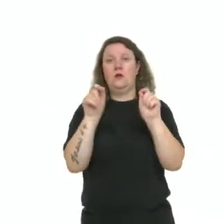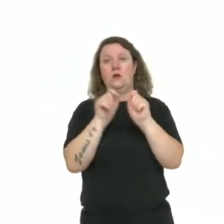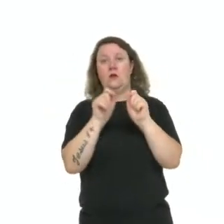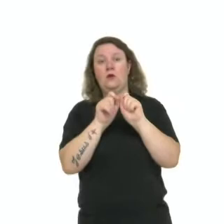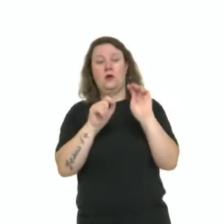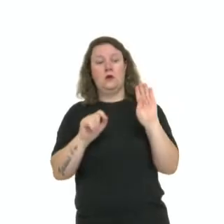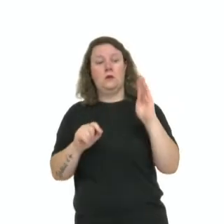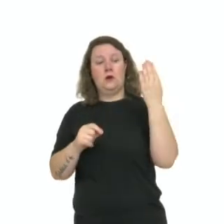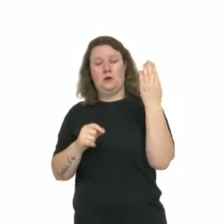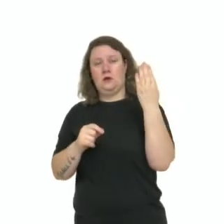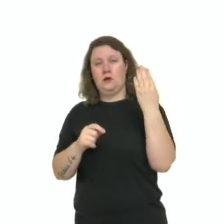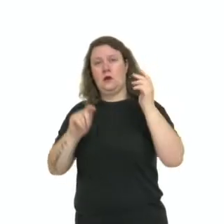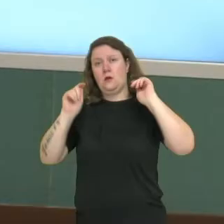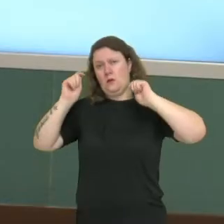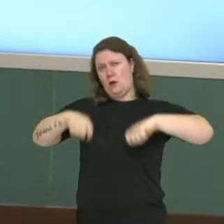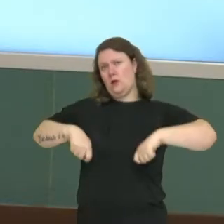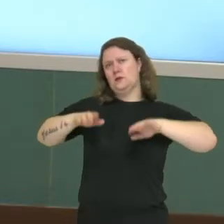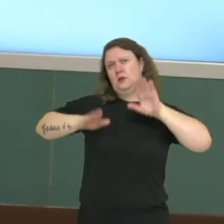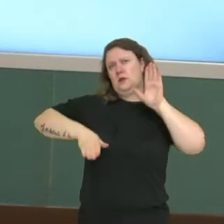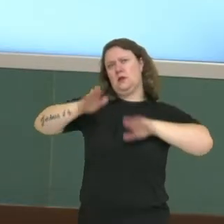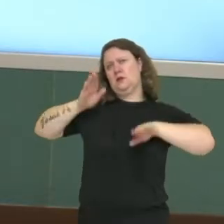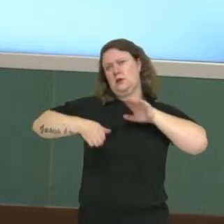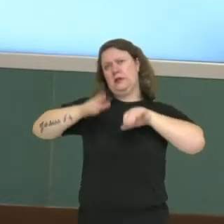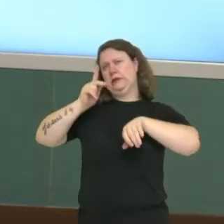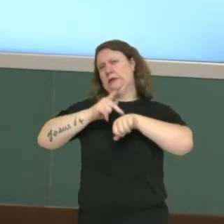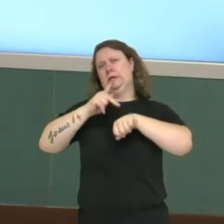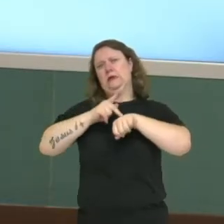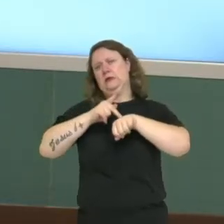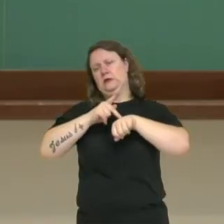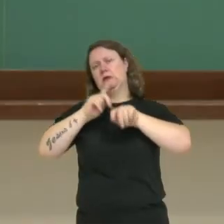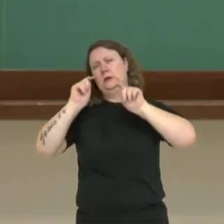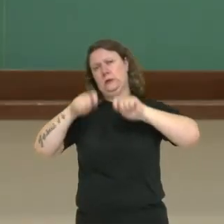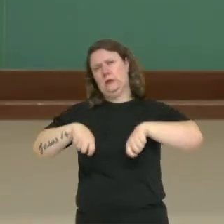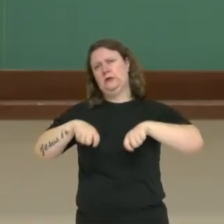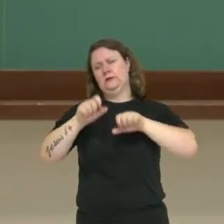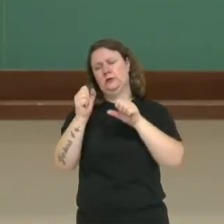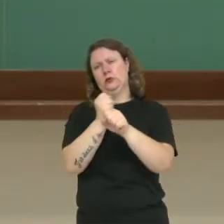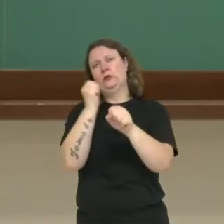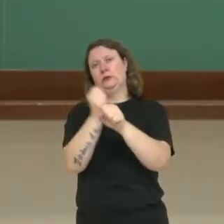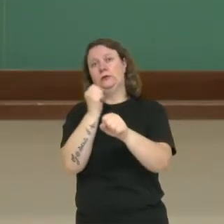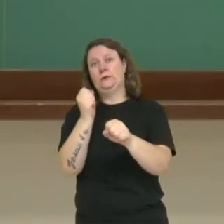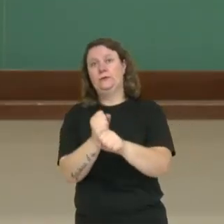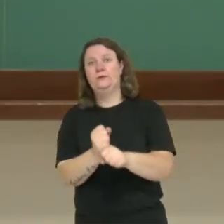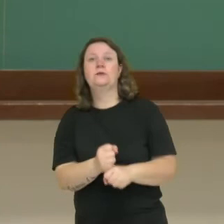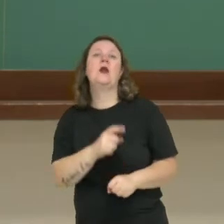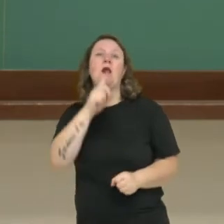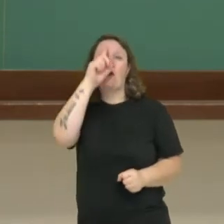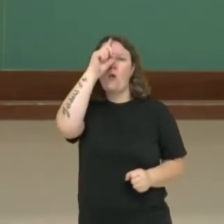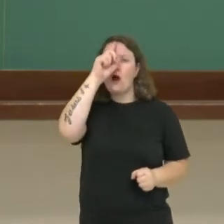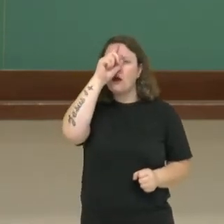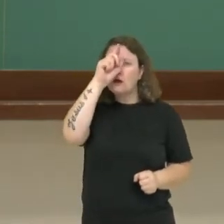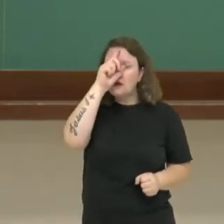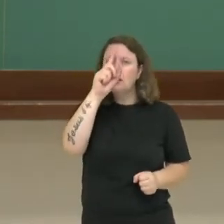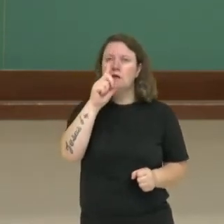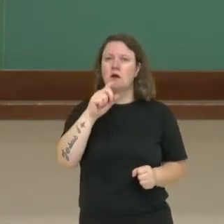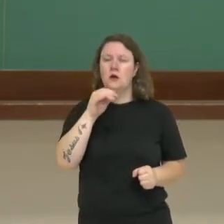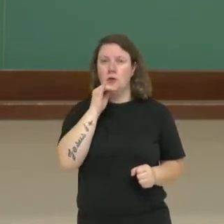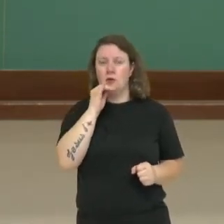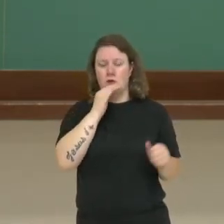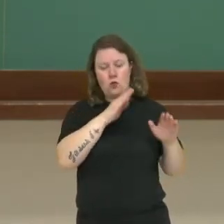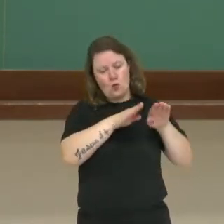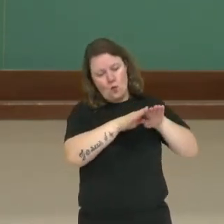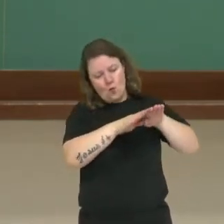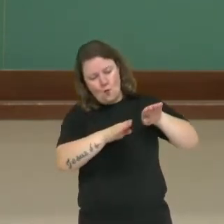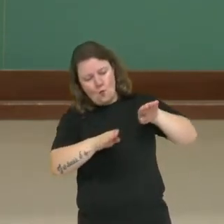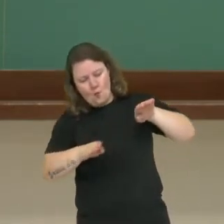porém há também velódromos com pistas de concreto. Então, exatamente isso, ó, aquela ideia da pista ser inclinada e a curva